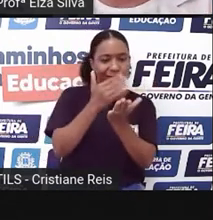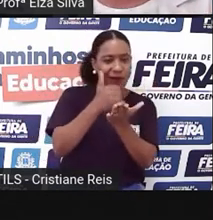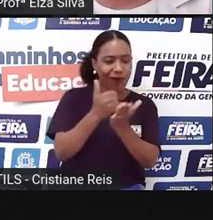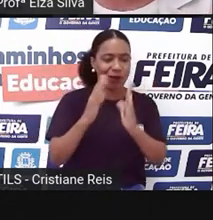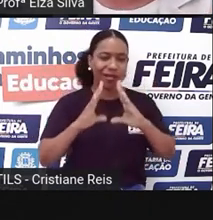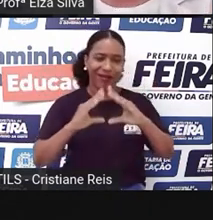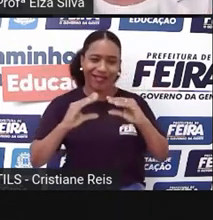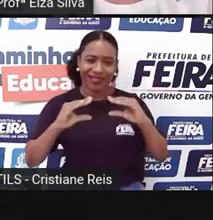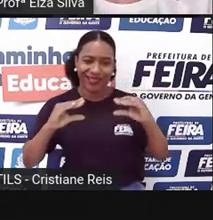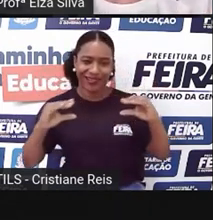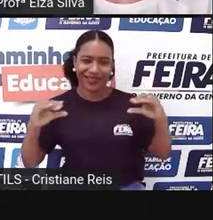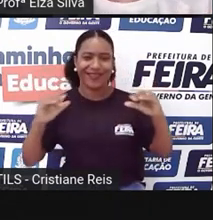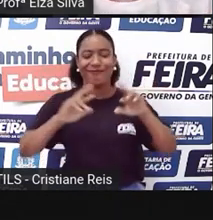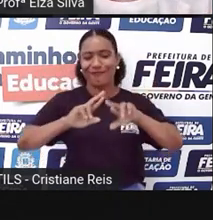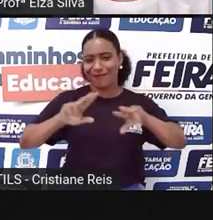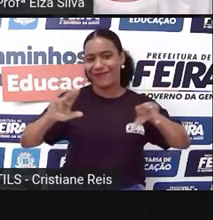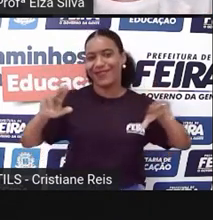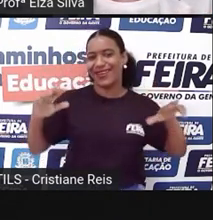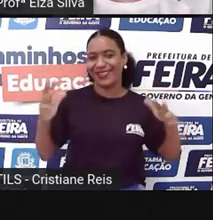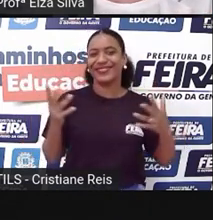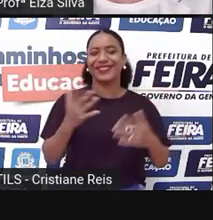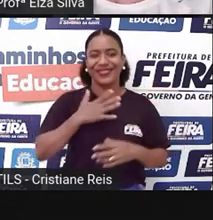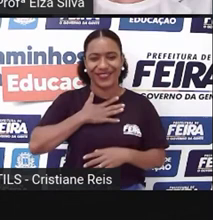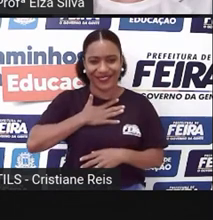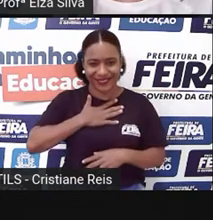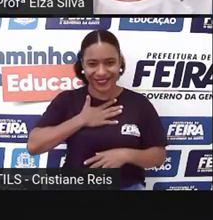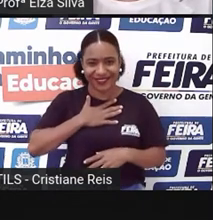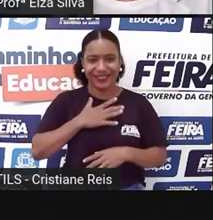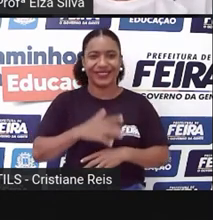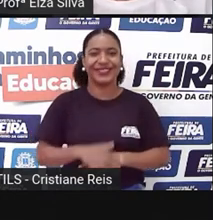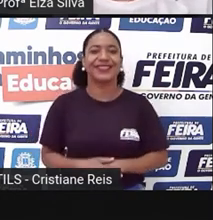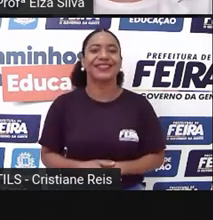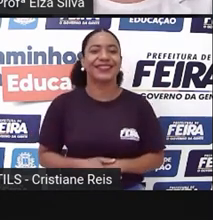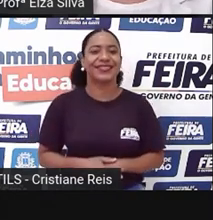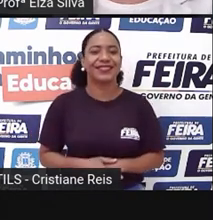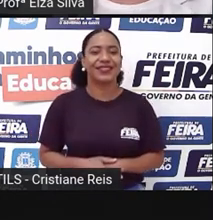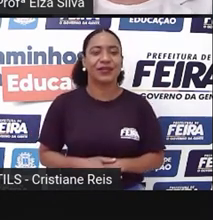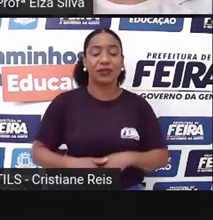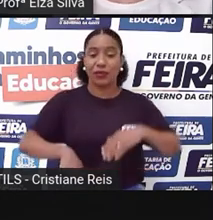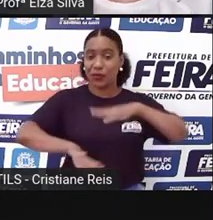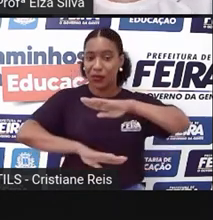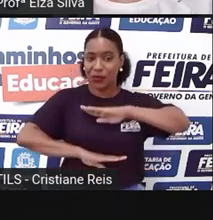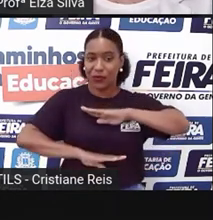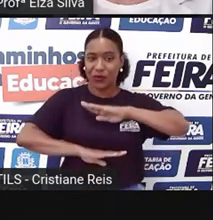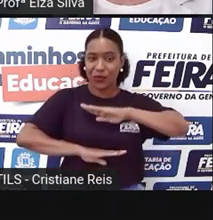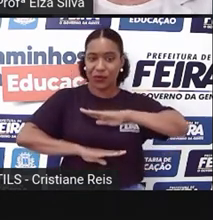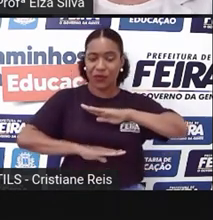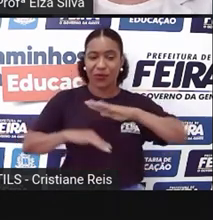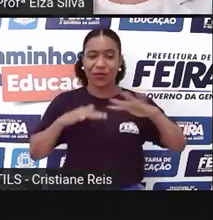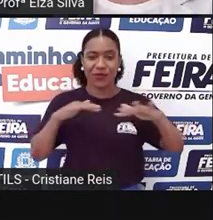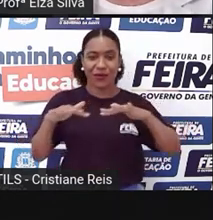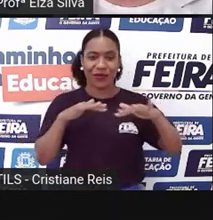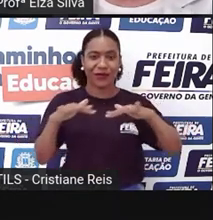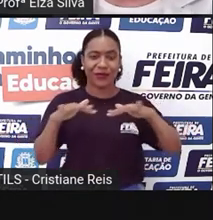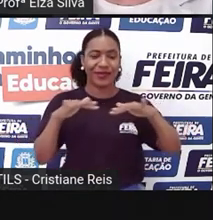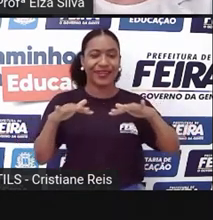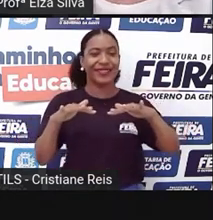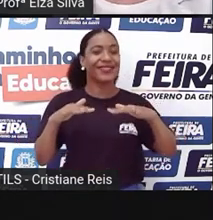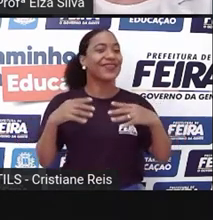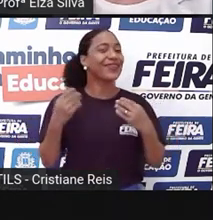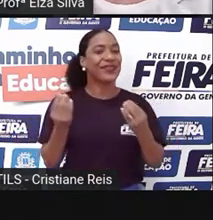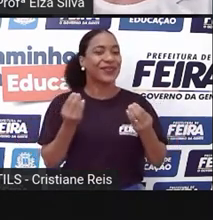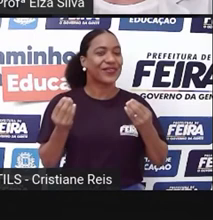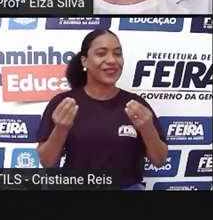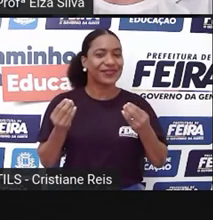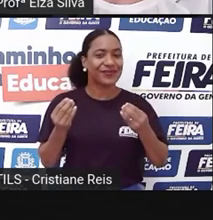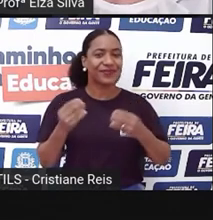coisa diferente. Move your body. E para movimentar o meu corpo, I really like walking. I